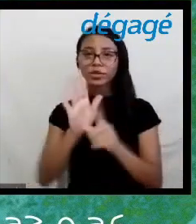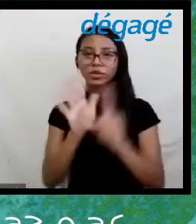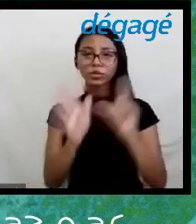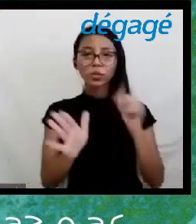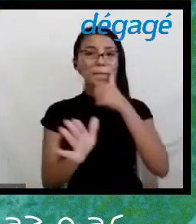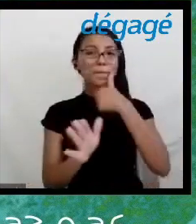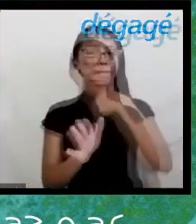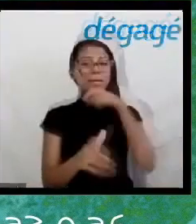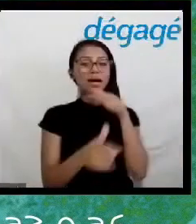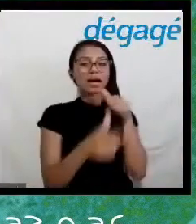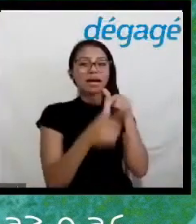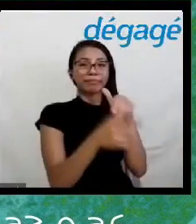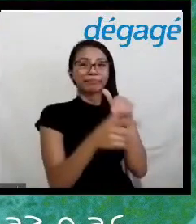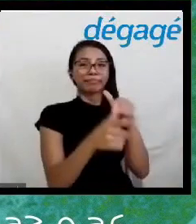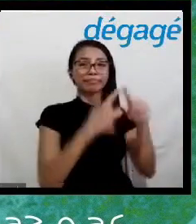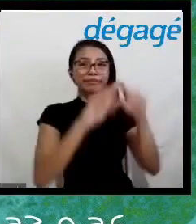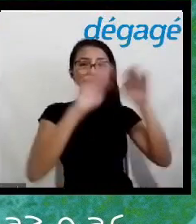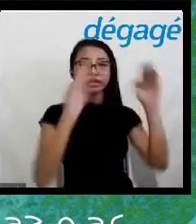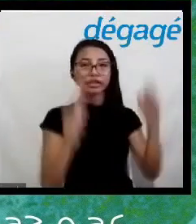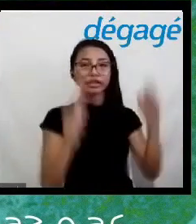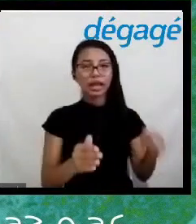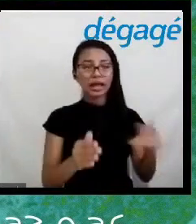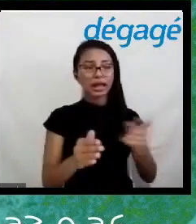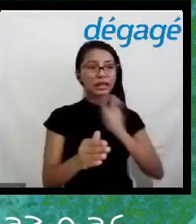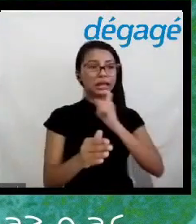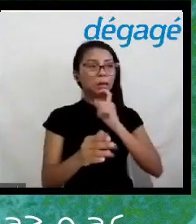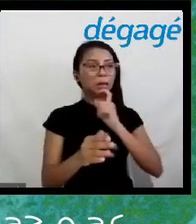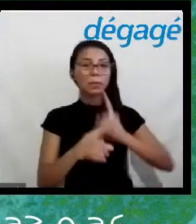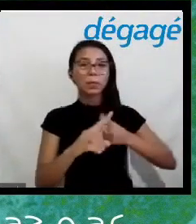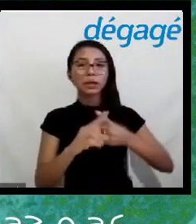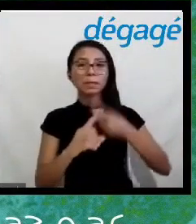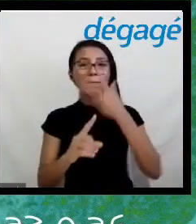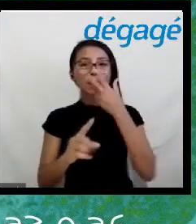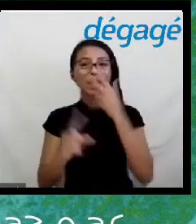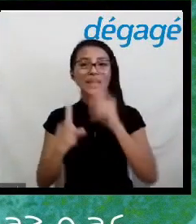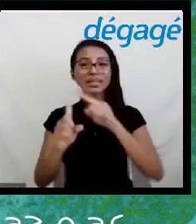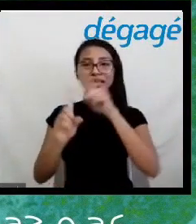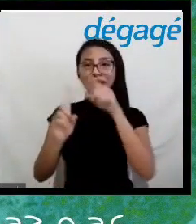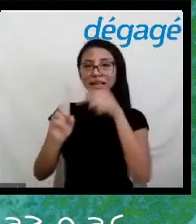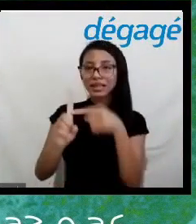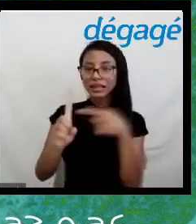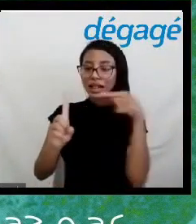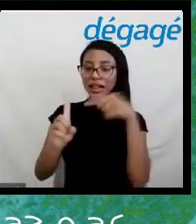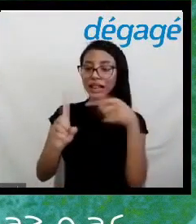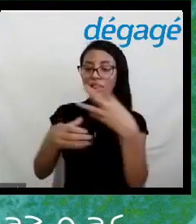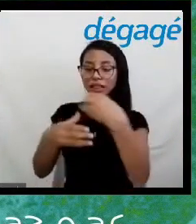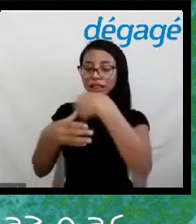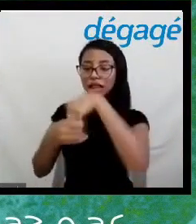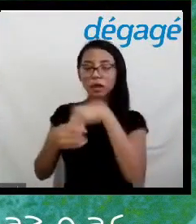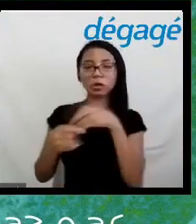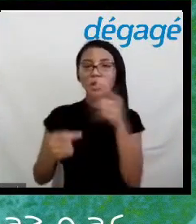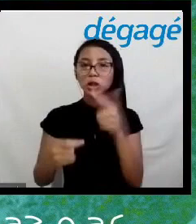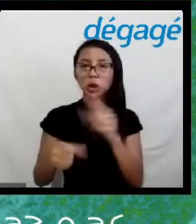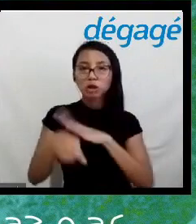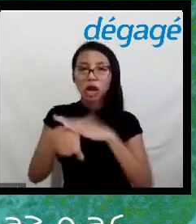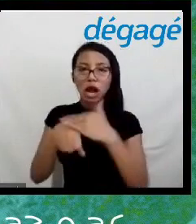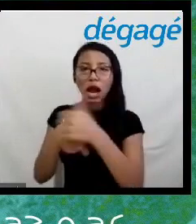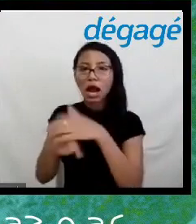não é bem por aí. Então, realmente, eu acho que tem tudo a ver. Esse conceito de neurodiversidade